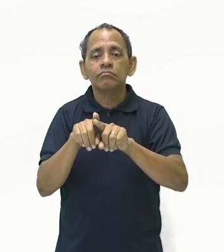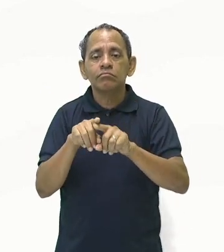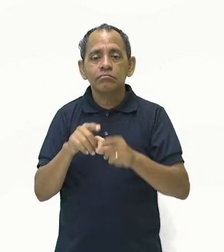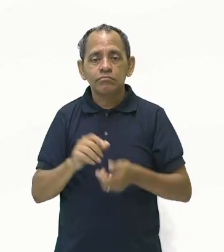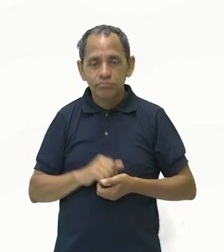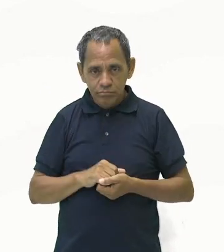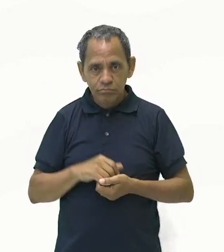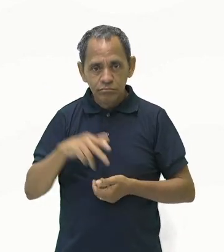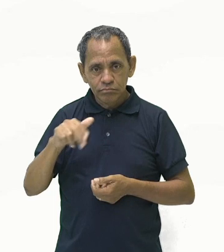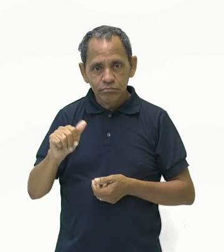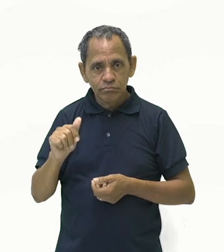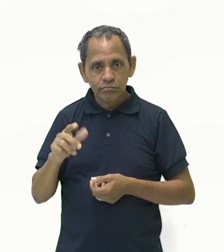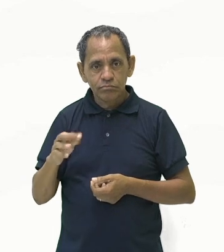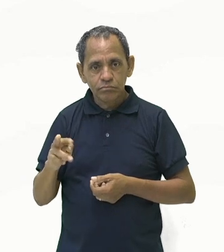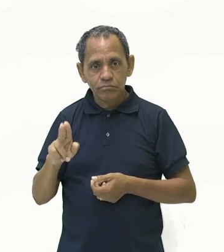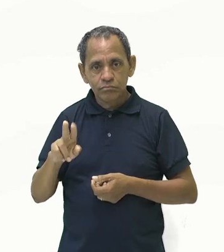natureza.